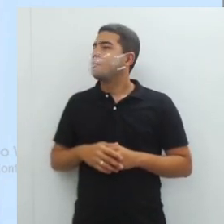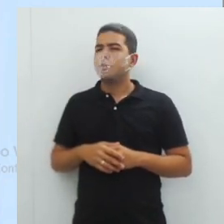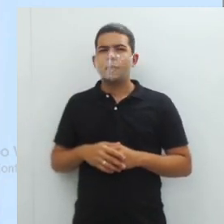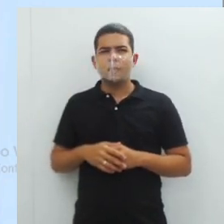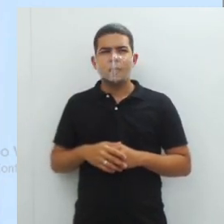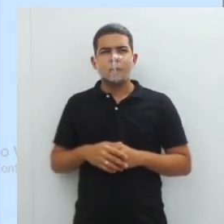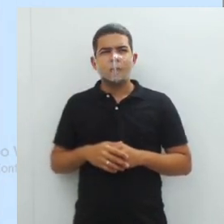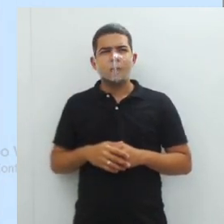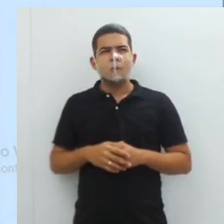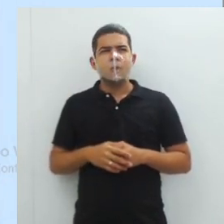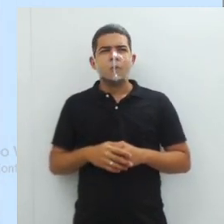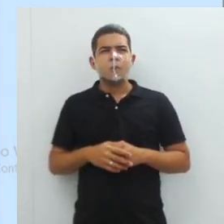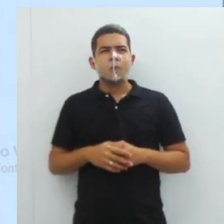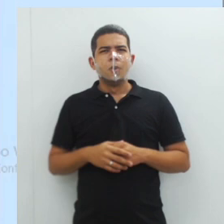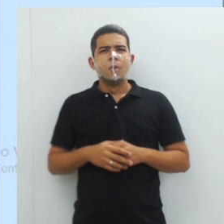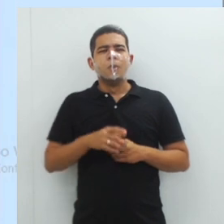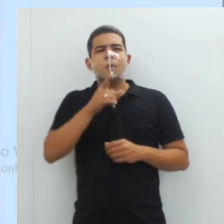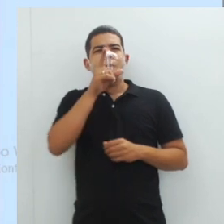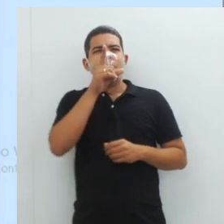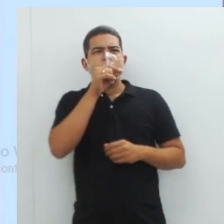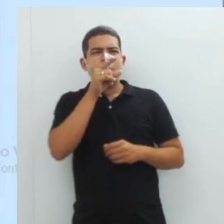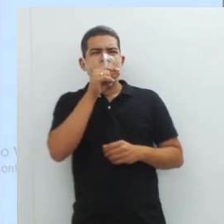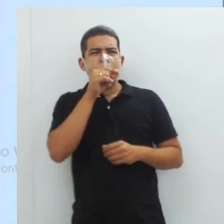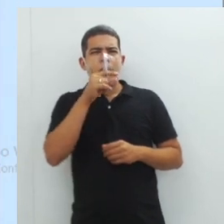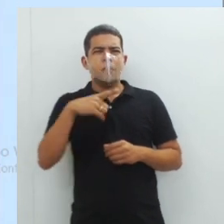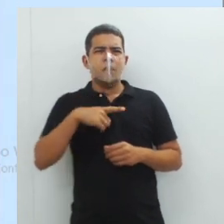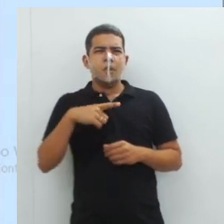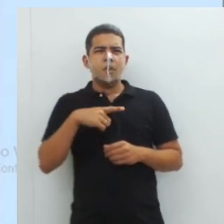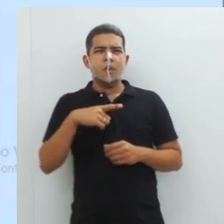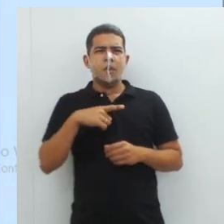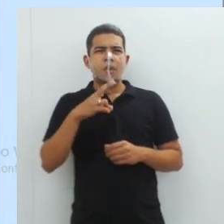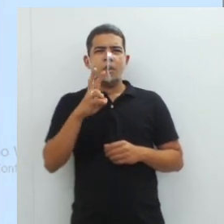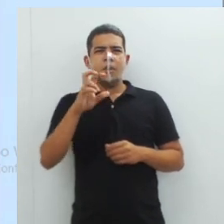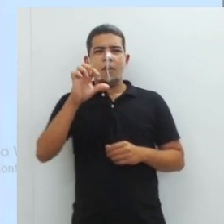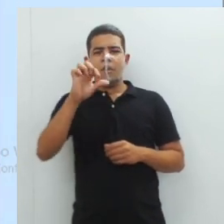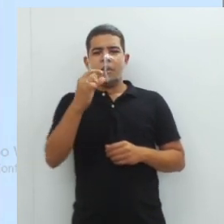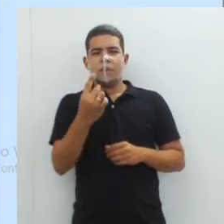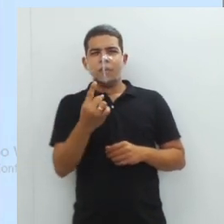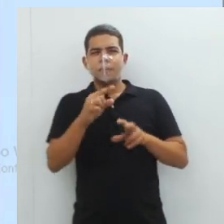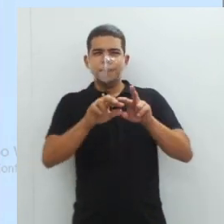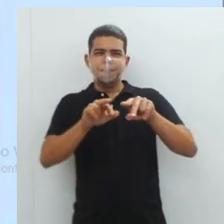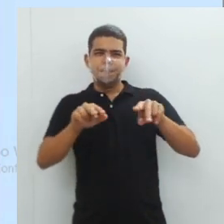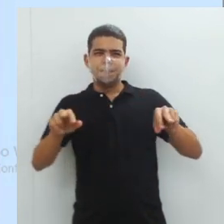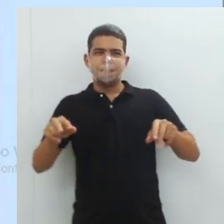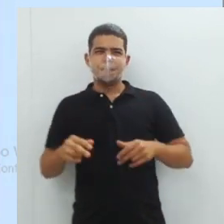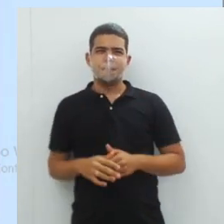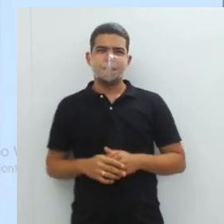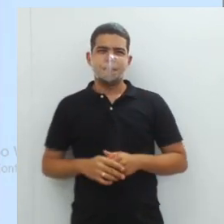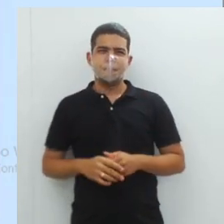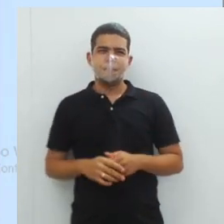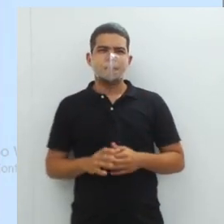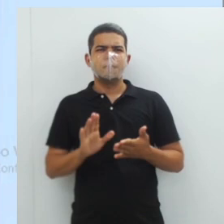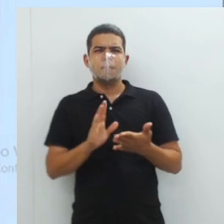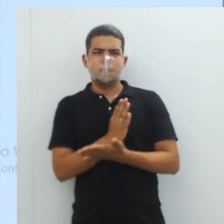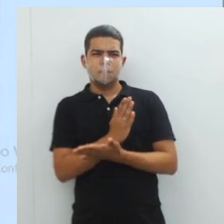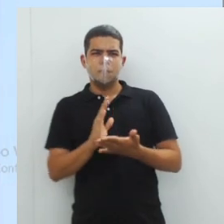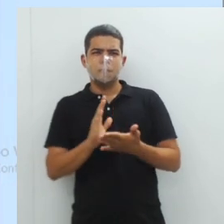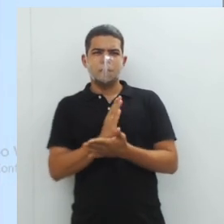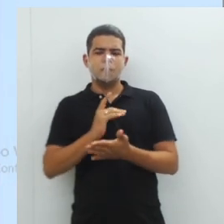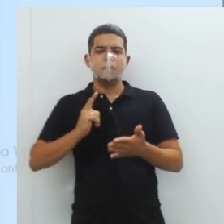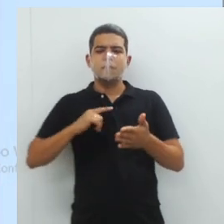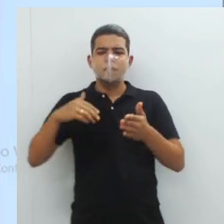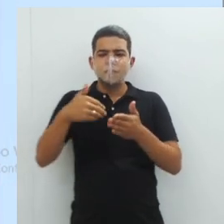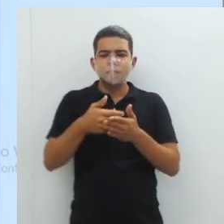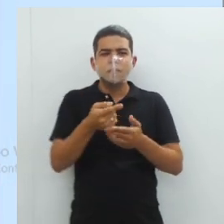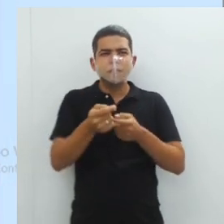catingueiro, e entre as aves são representadas cerca de 591 espécies. Algumas estão ameaçadas de extinção, como